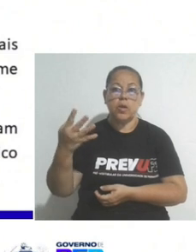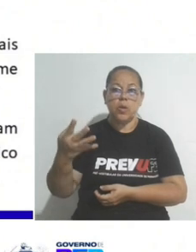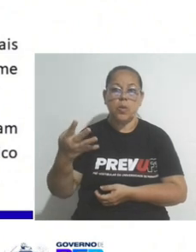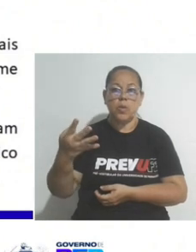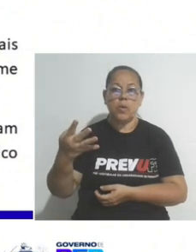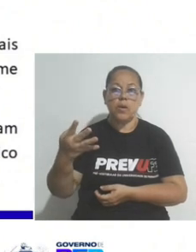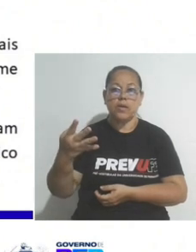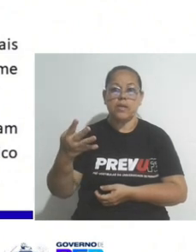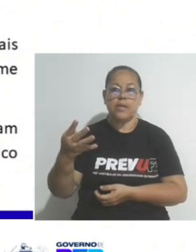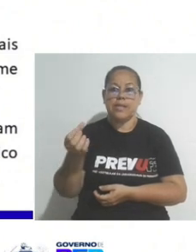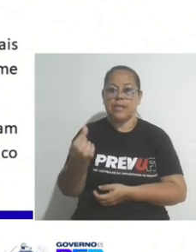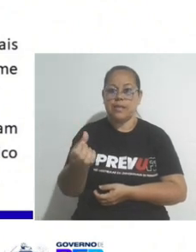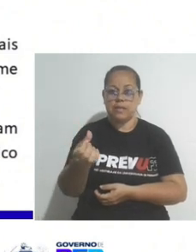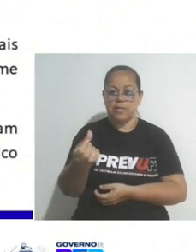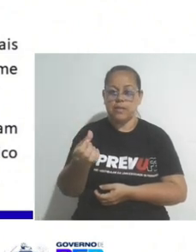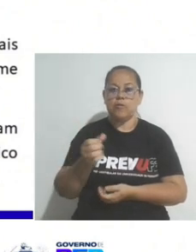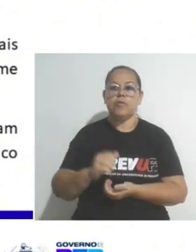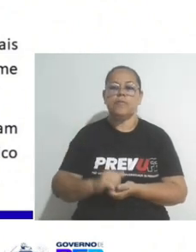1146